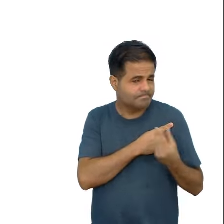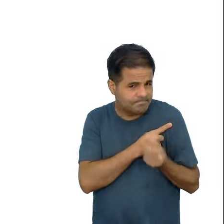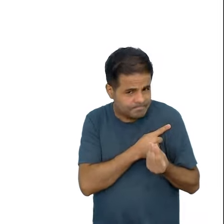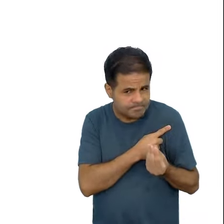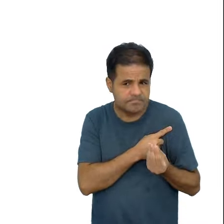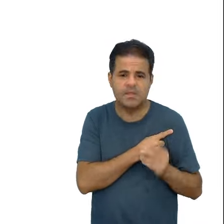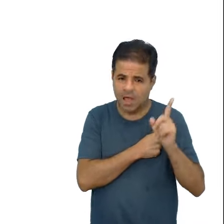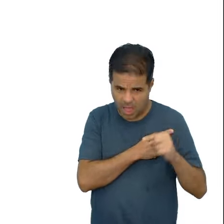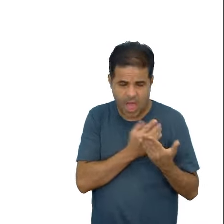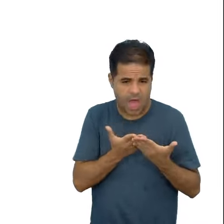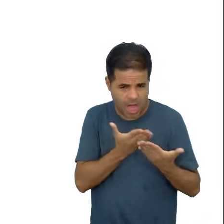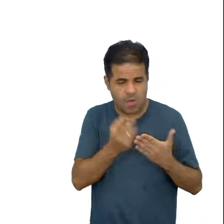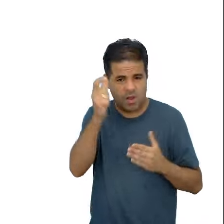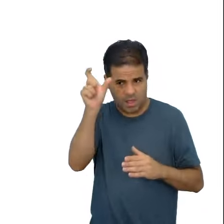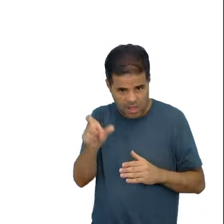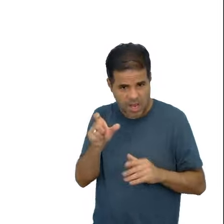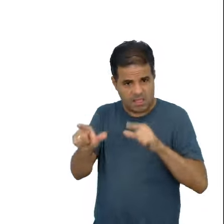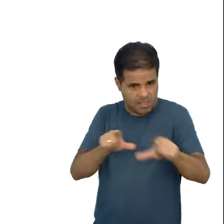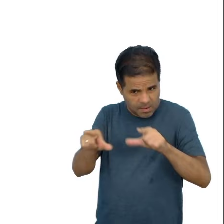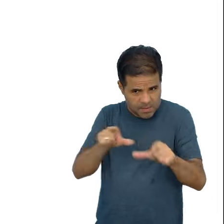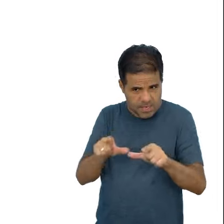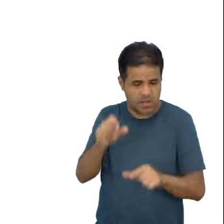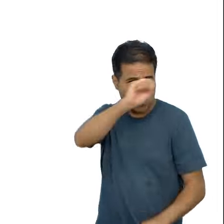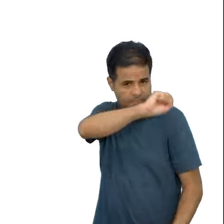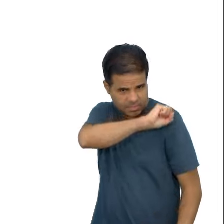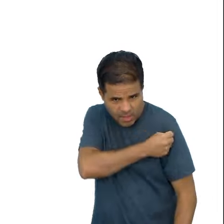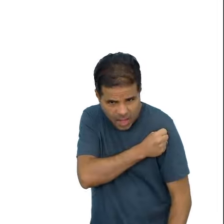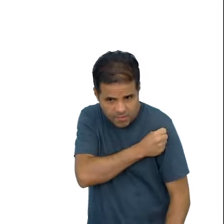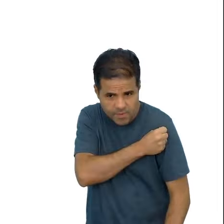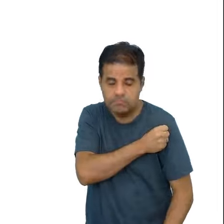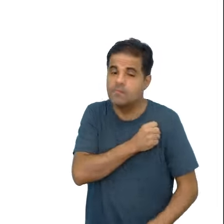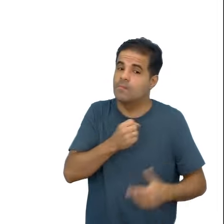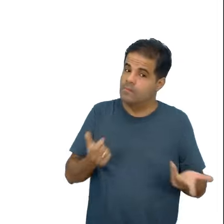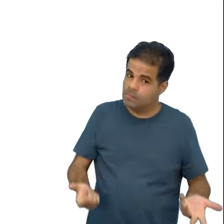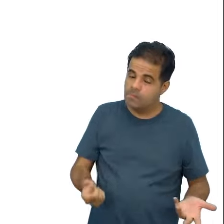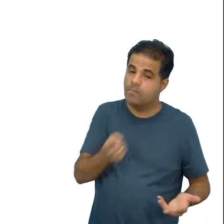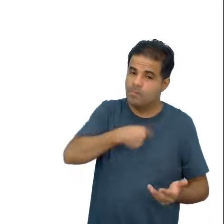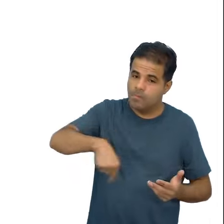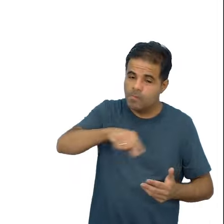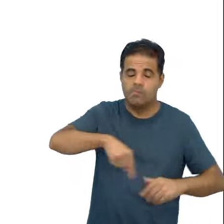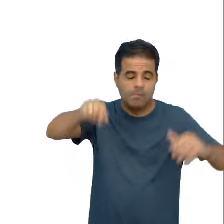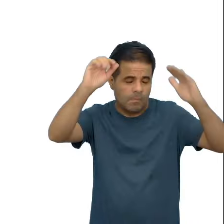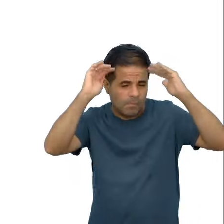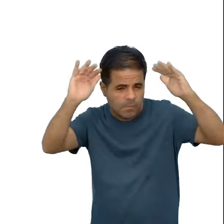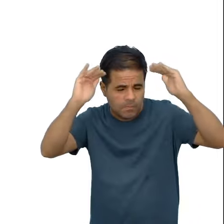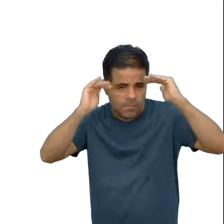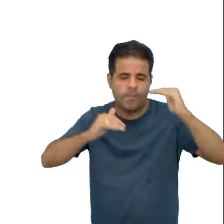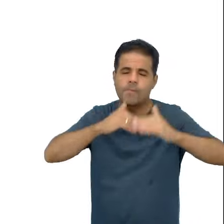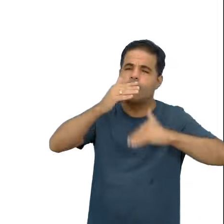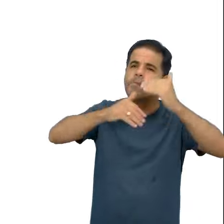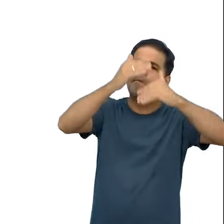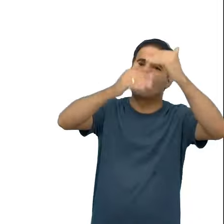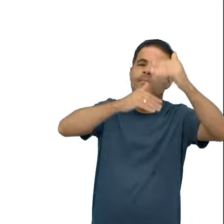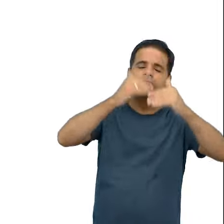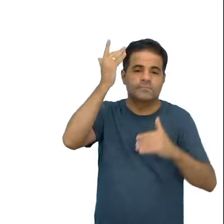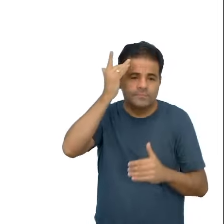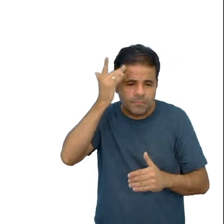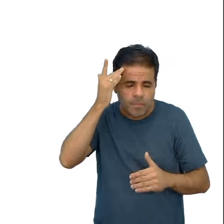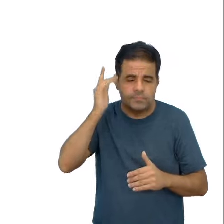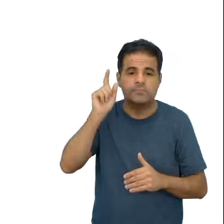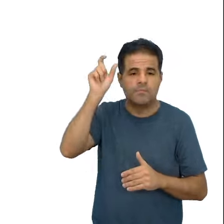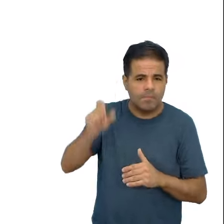vai ser a aula que ela está trabalhando no 8º? É isso que a gente tem que pensar. O nível de maturidade do meu